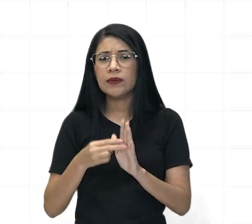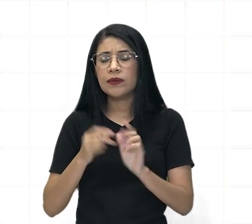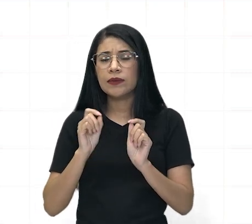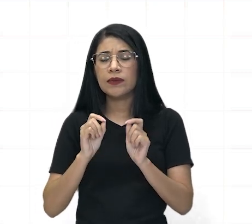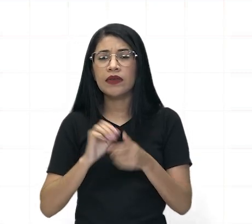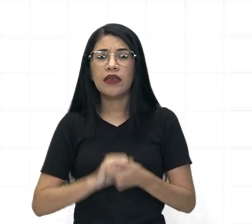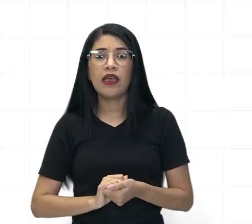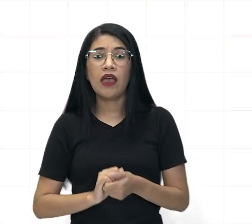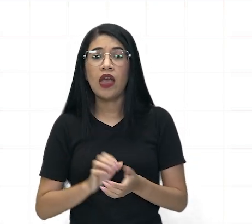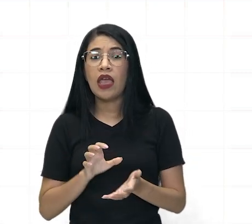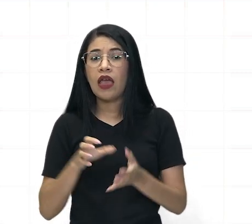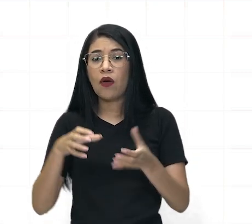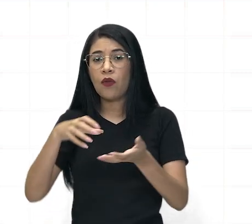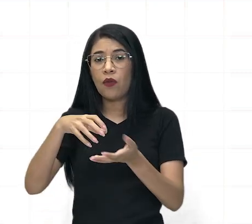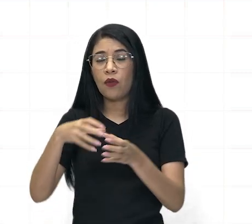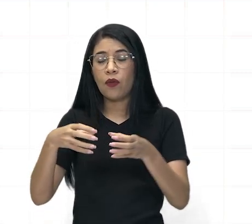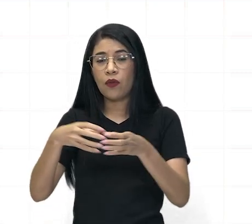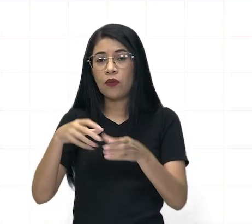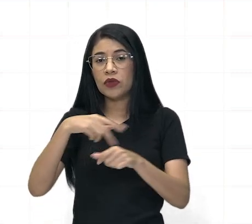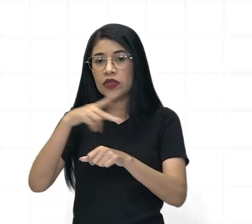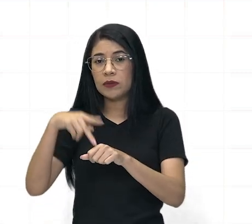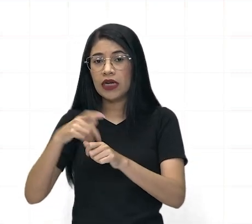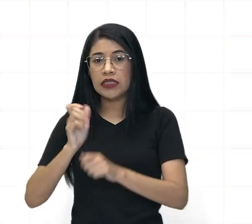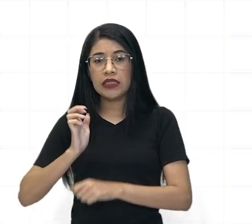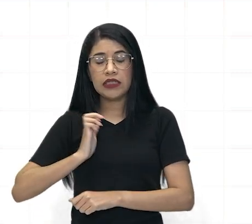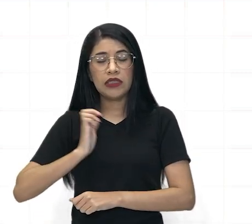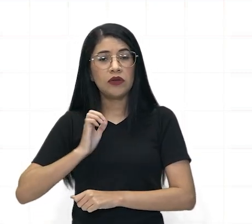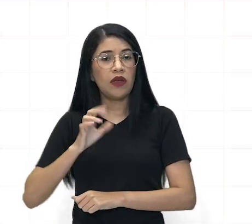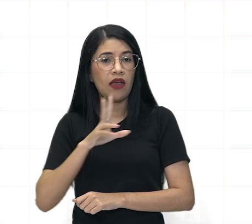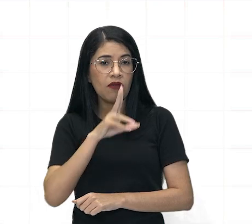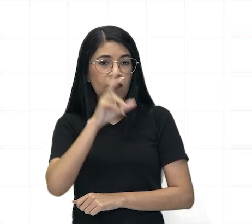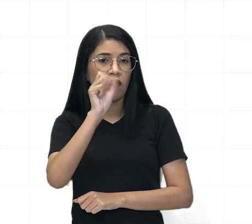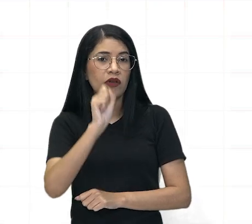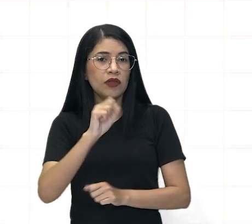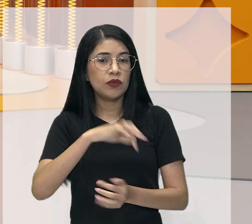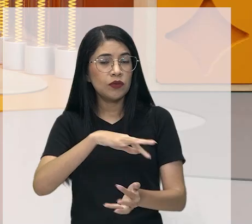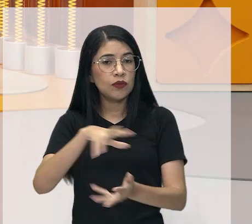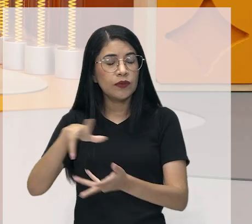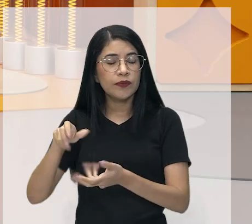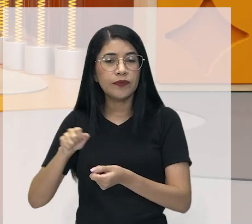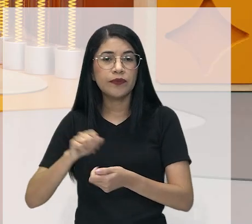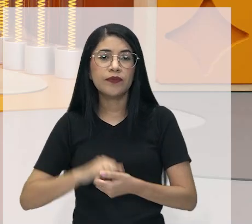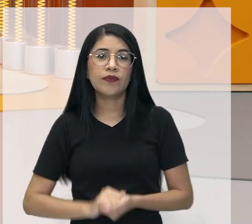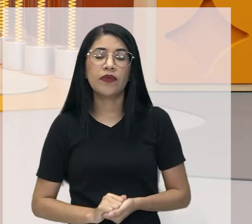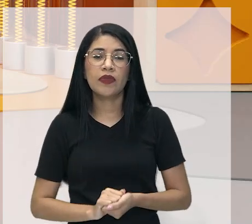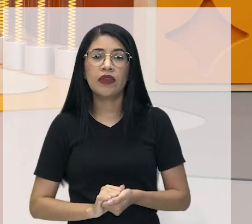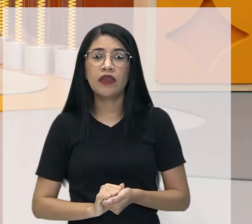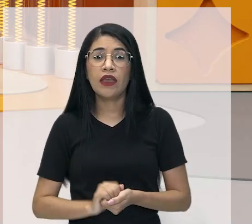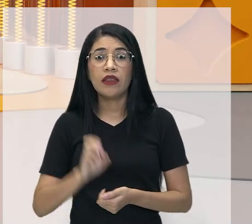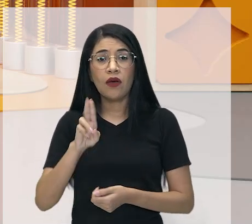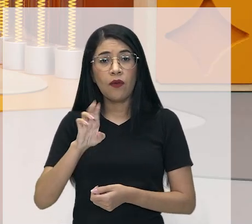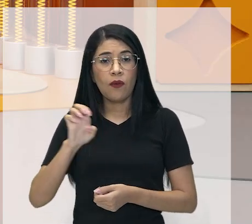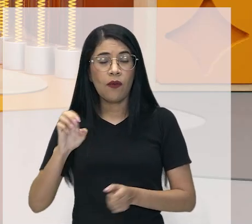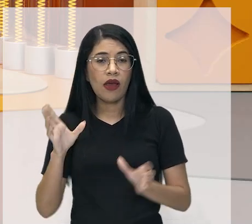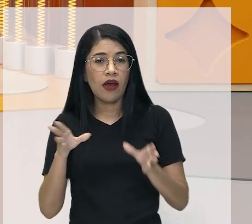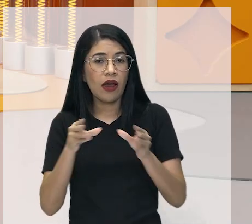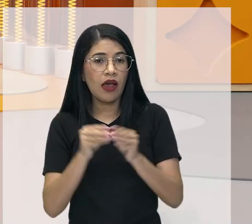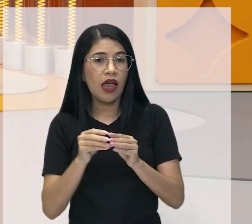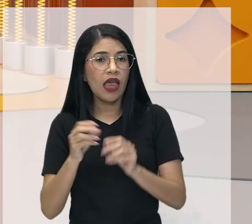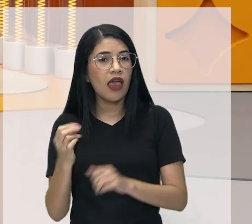dos blocos econômicos aí mais poderosos do mundo, não é isso? Então a União Europeia tem um mercado